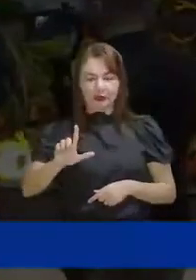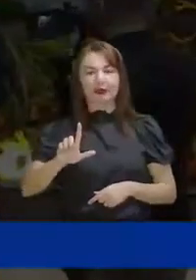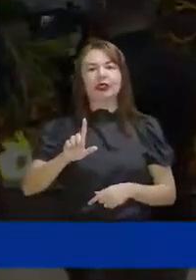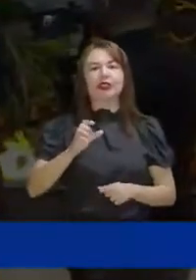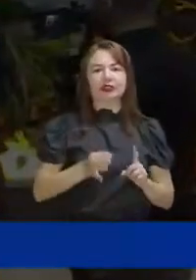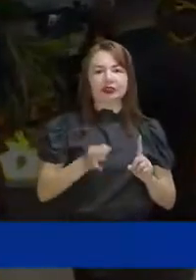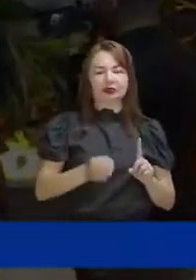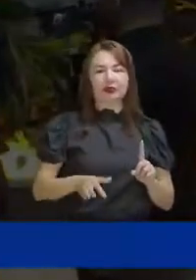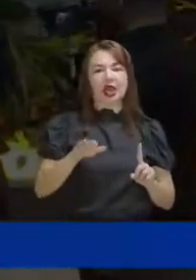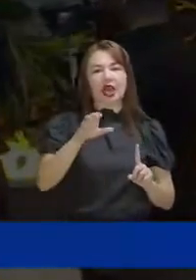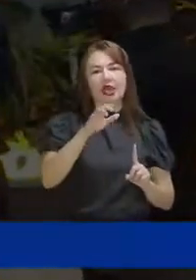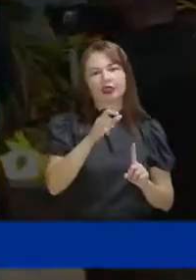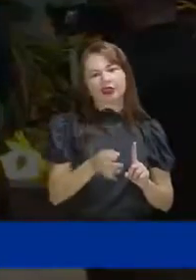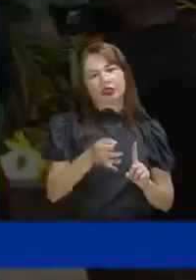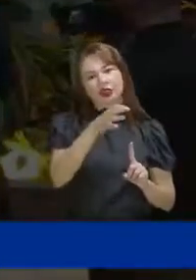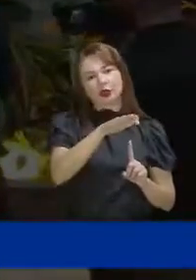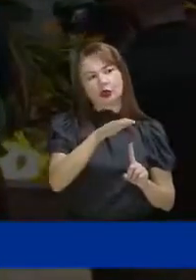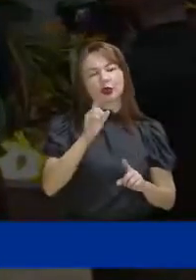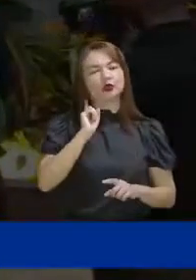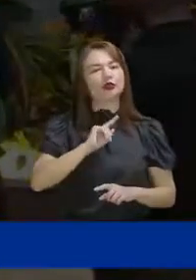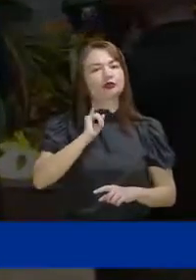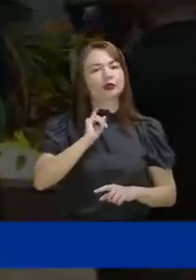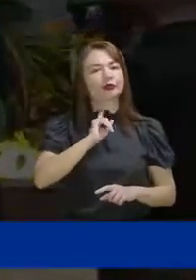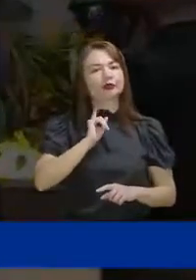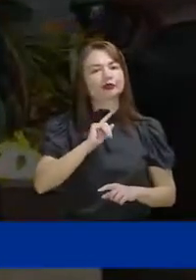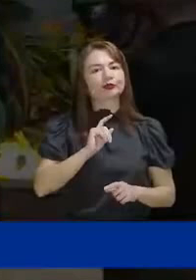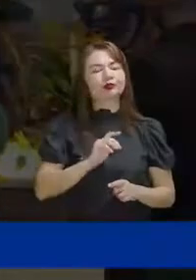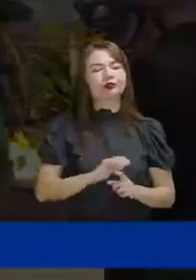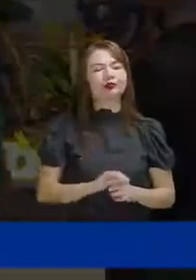se preparam para a foto.